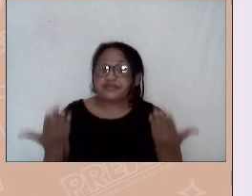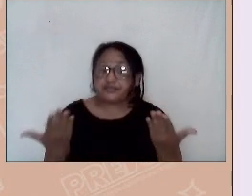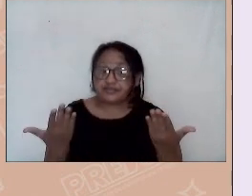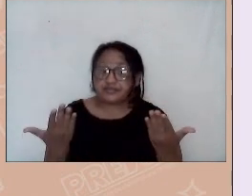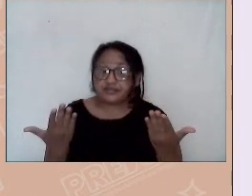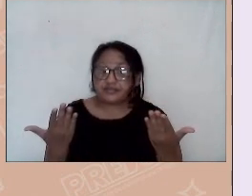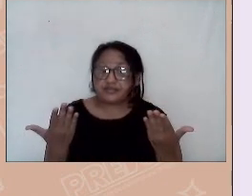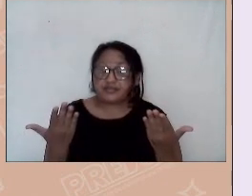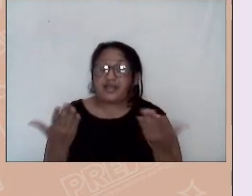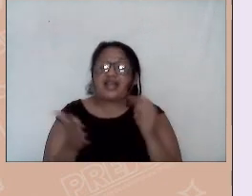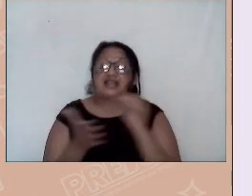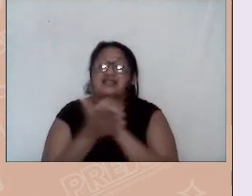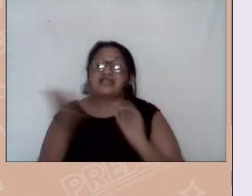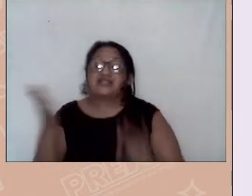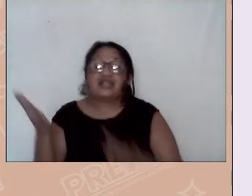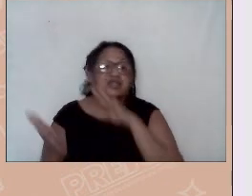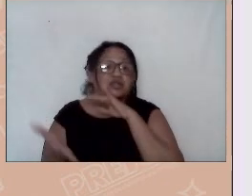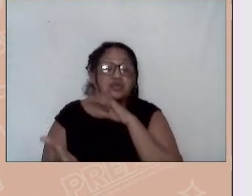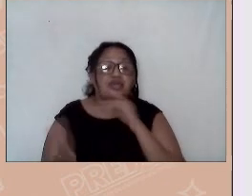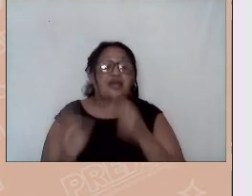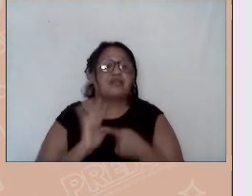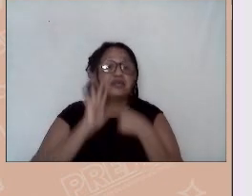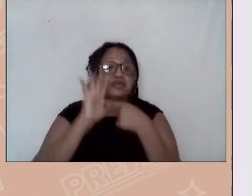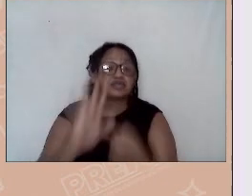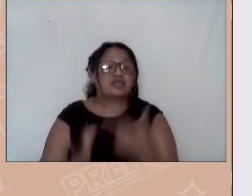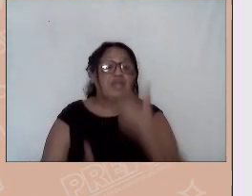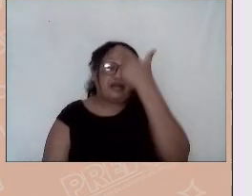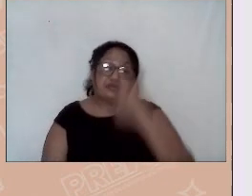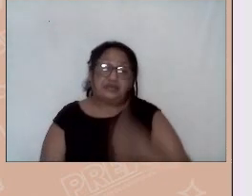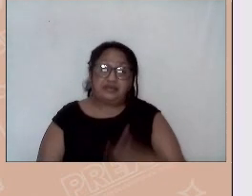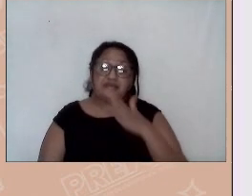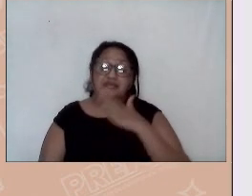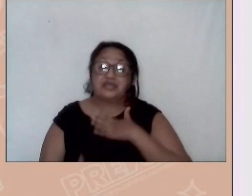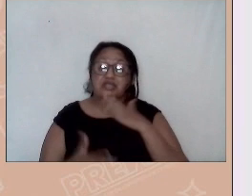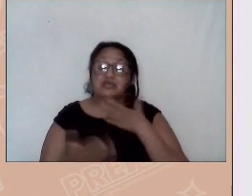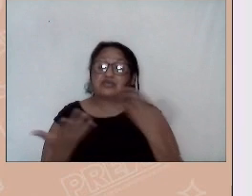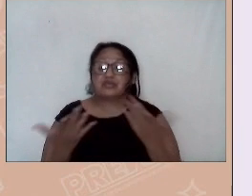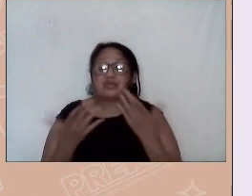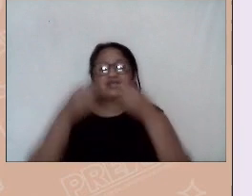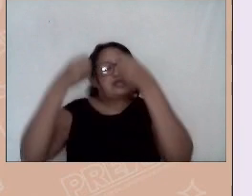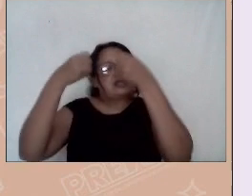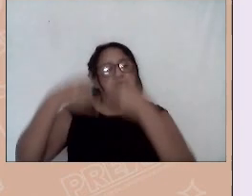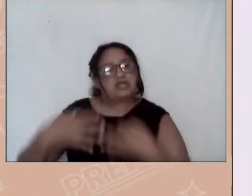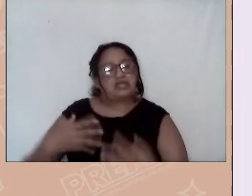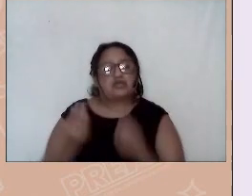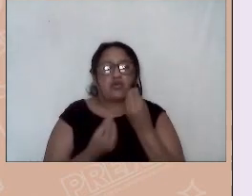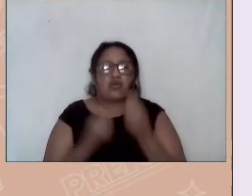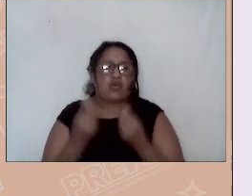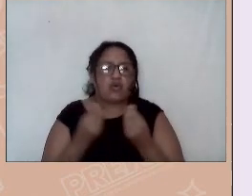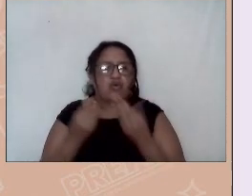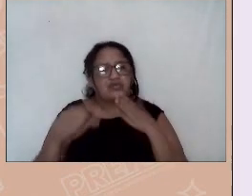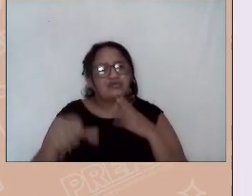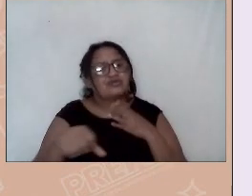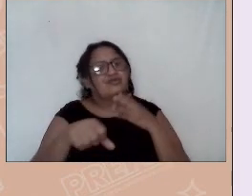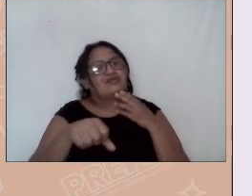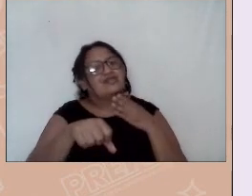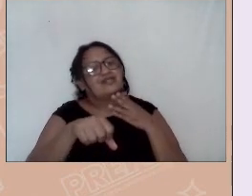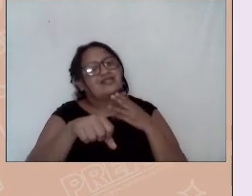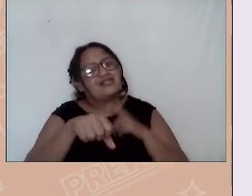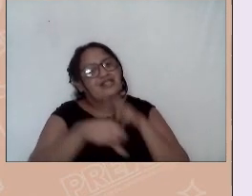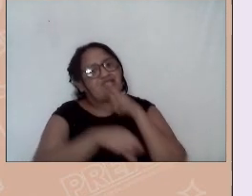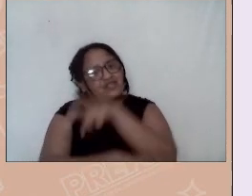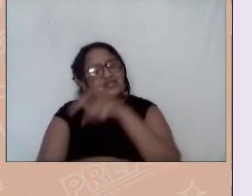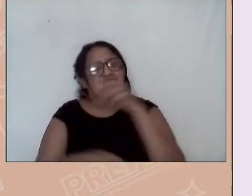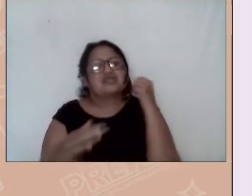atividade ruim é justamente apresentando a mim mesmo especificamente como um invasor de segurança breaker